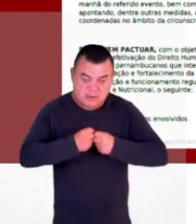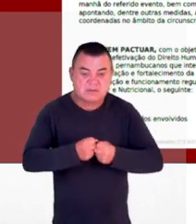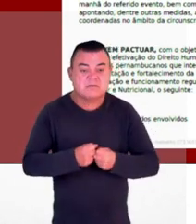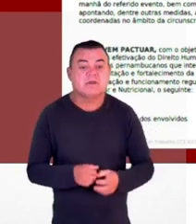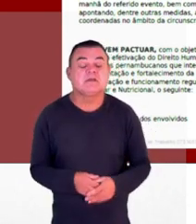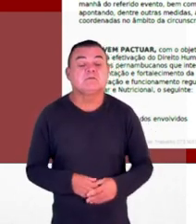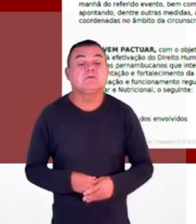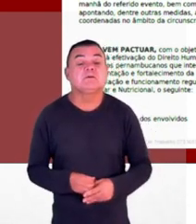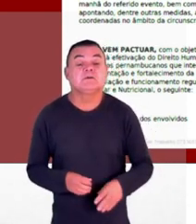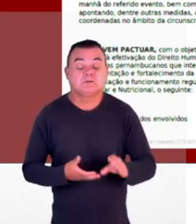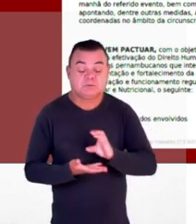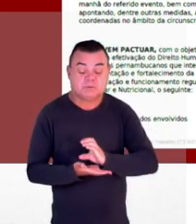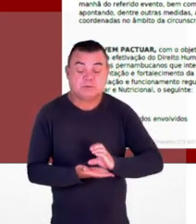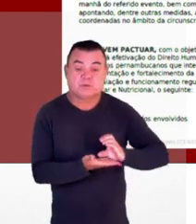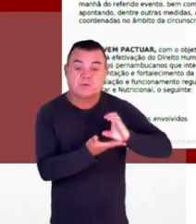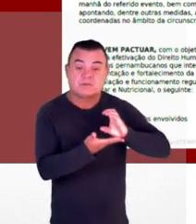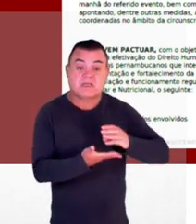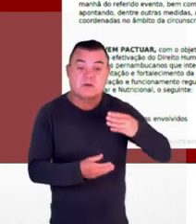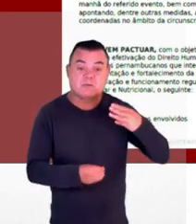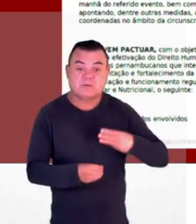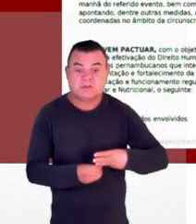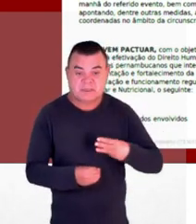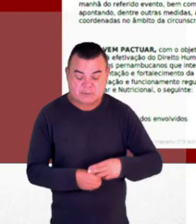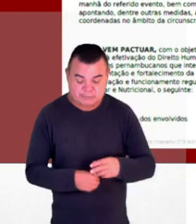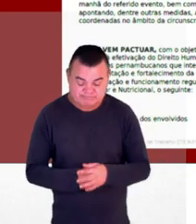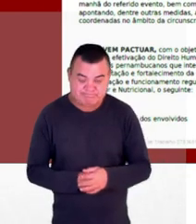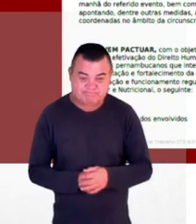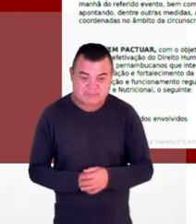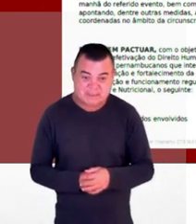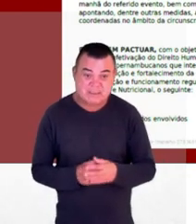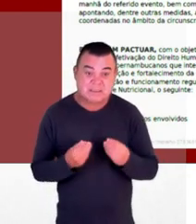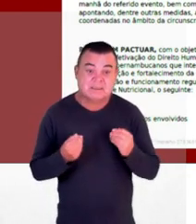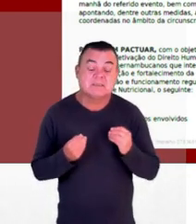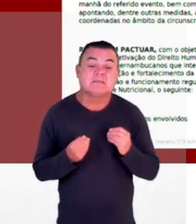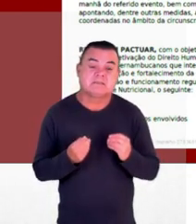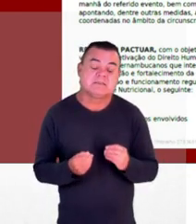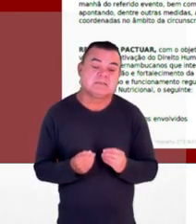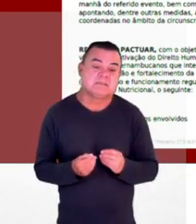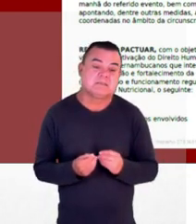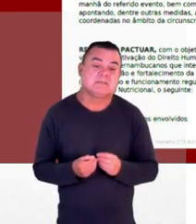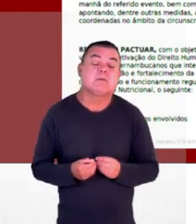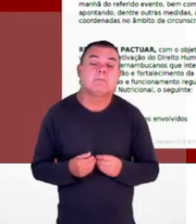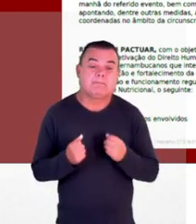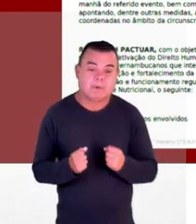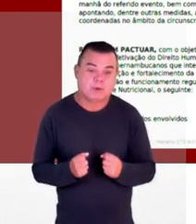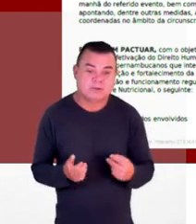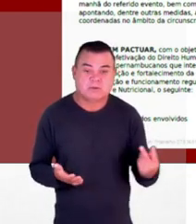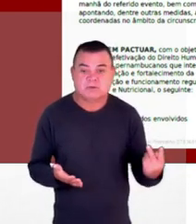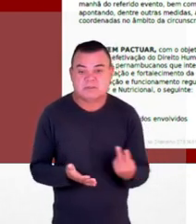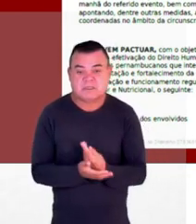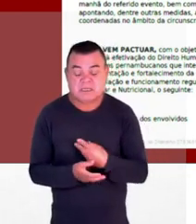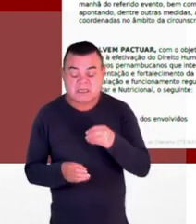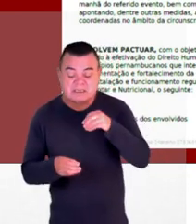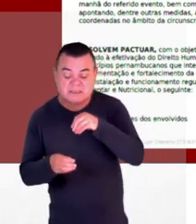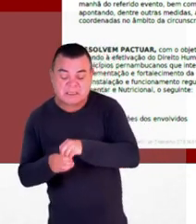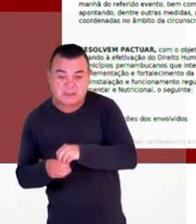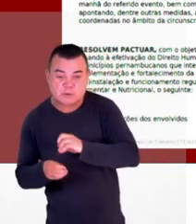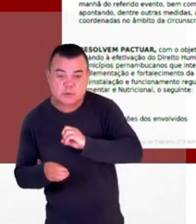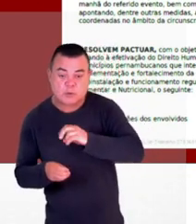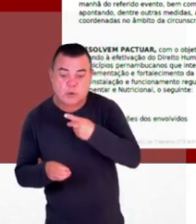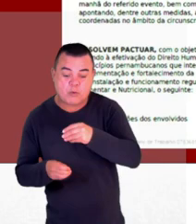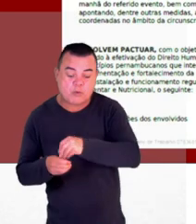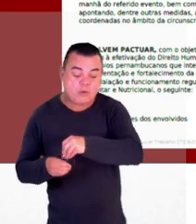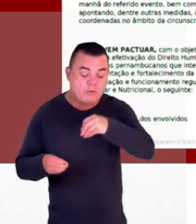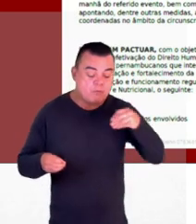eh repercute tanto internamente quanto para fora né numa ação de comunicação o Ministério Público de